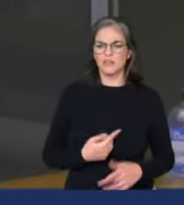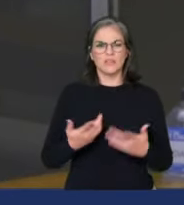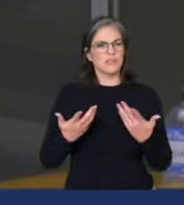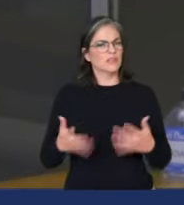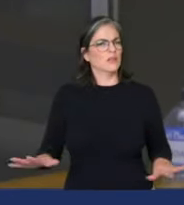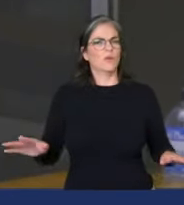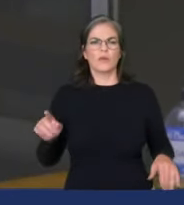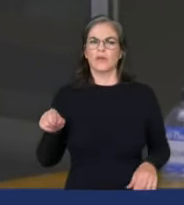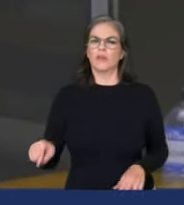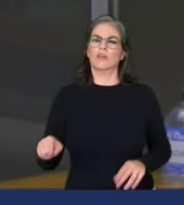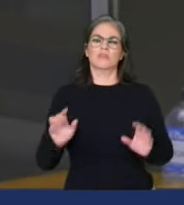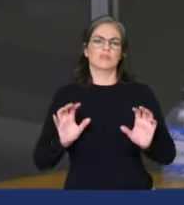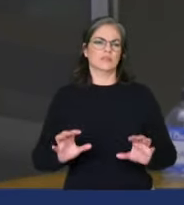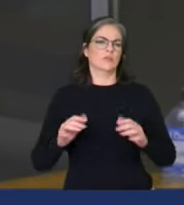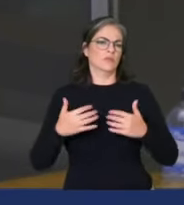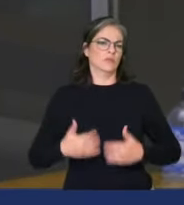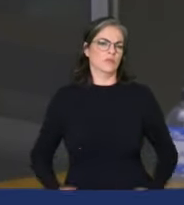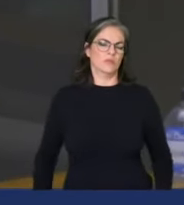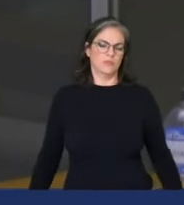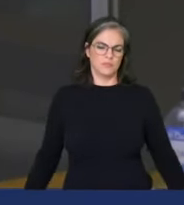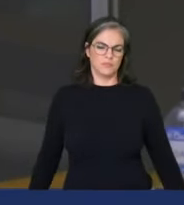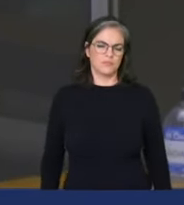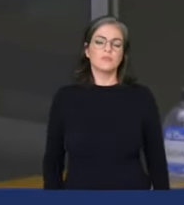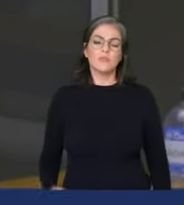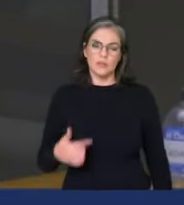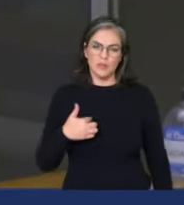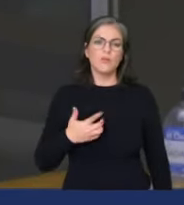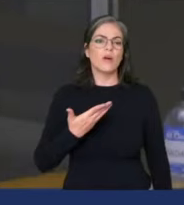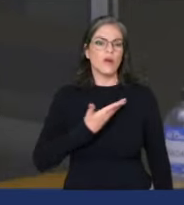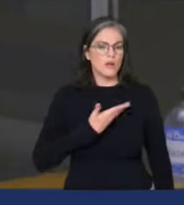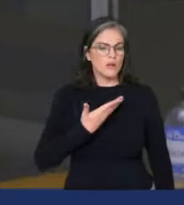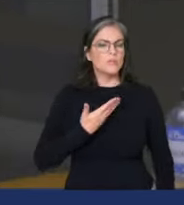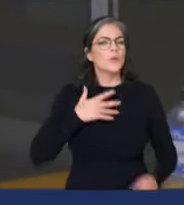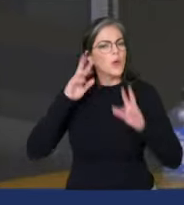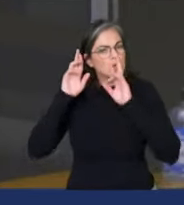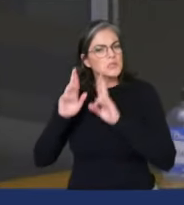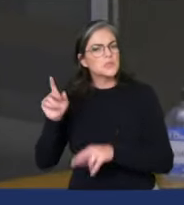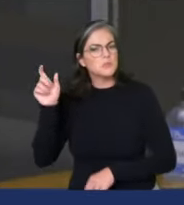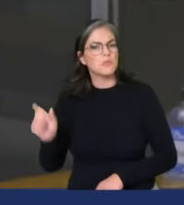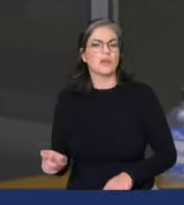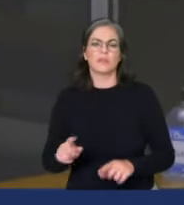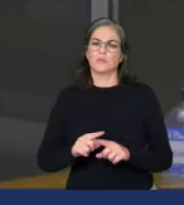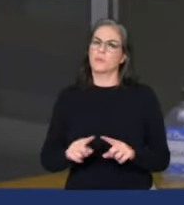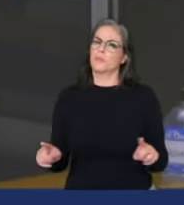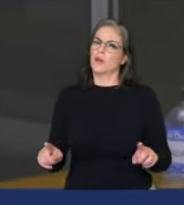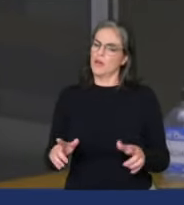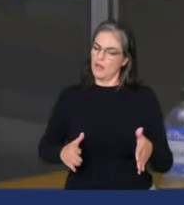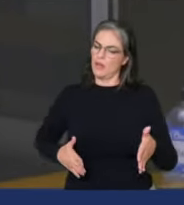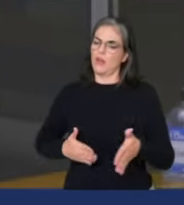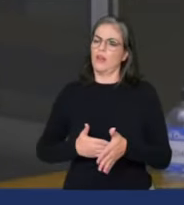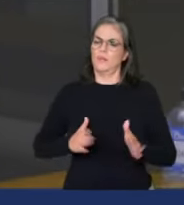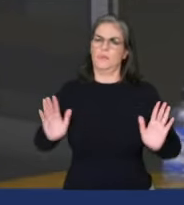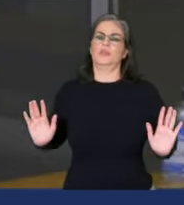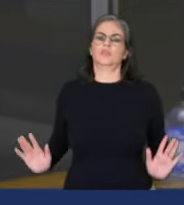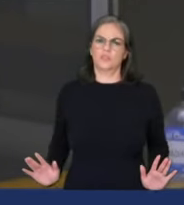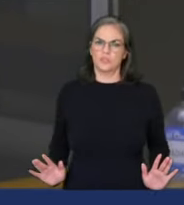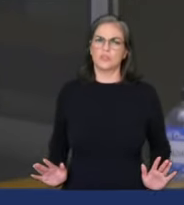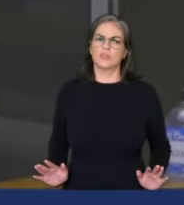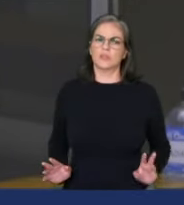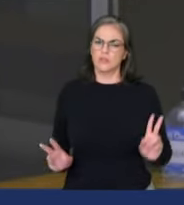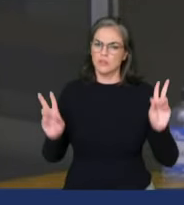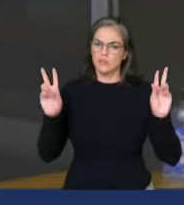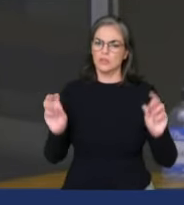olha que tem uma amizade pessoal, respeito, mas tudo tem um limite. O tema da